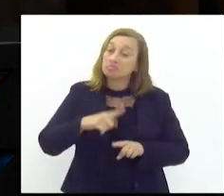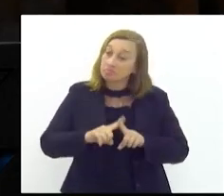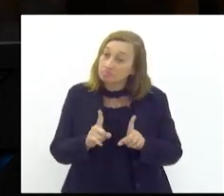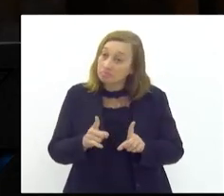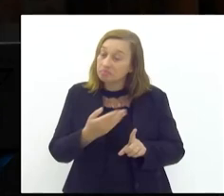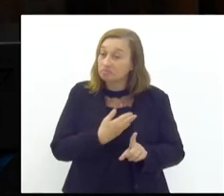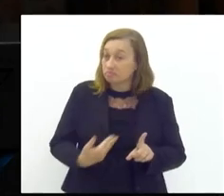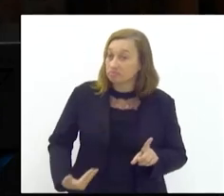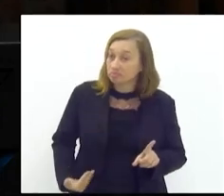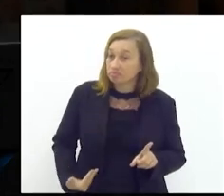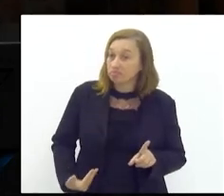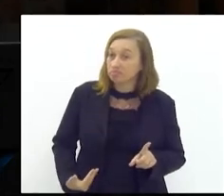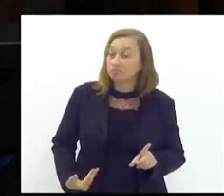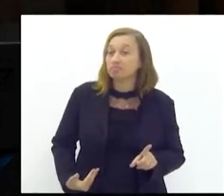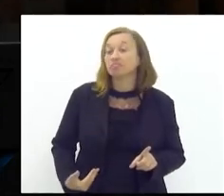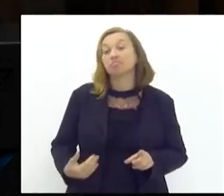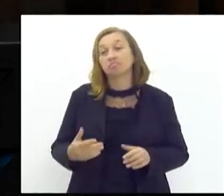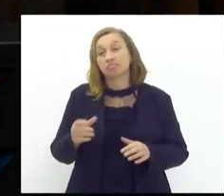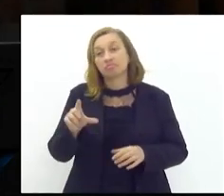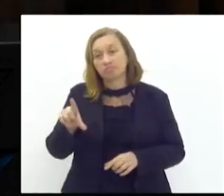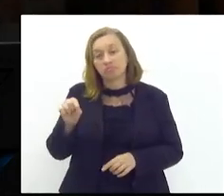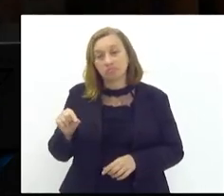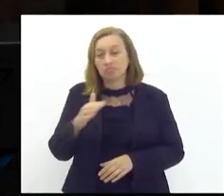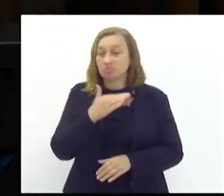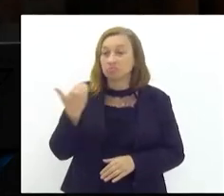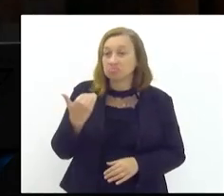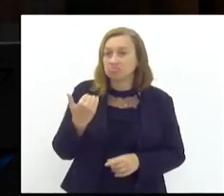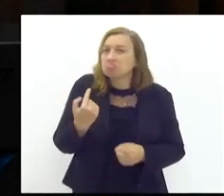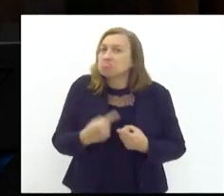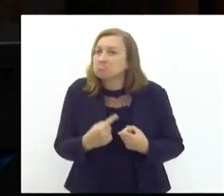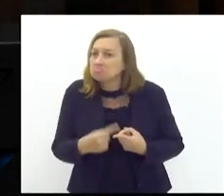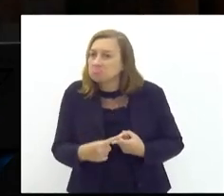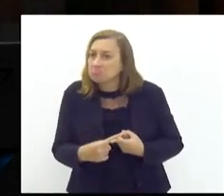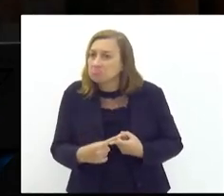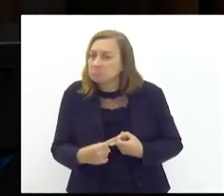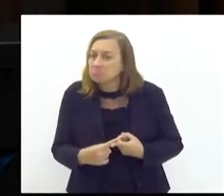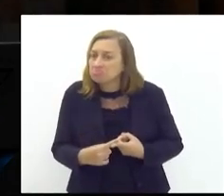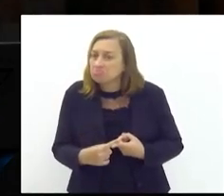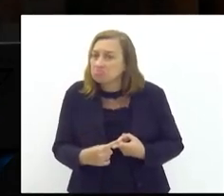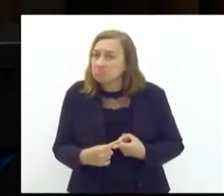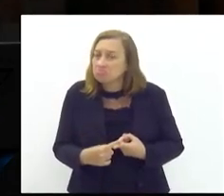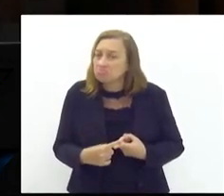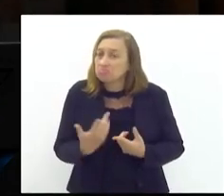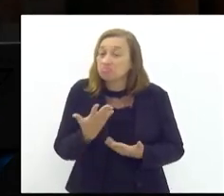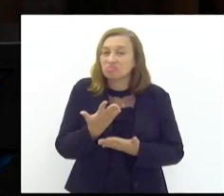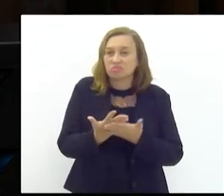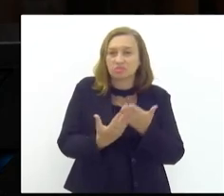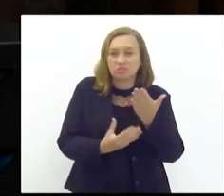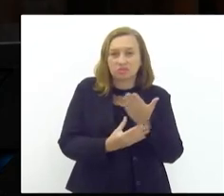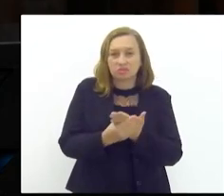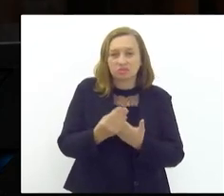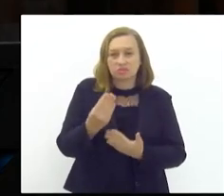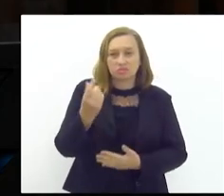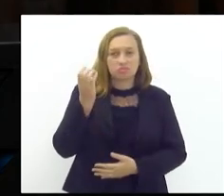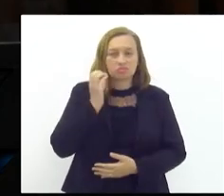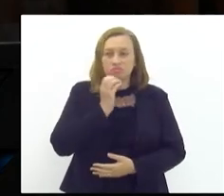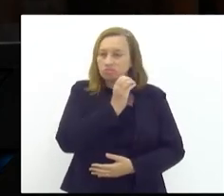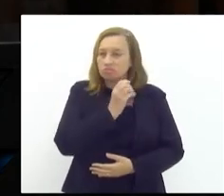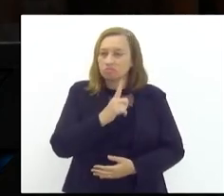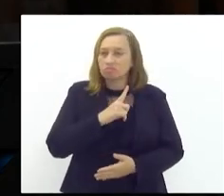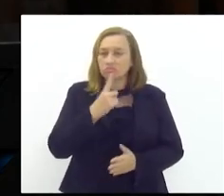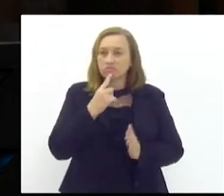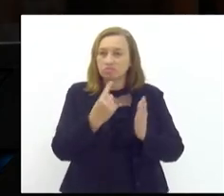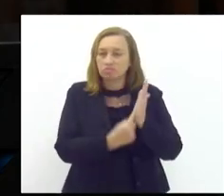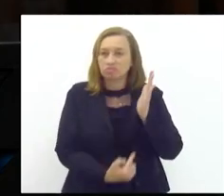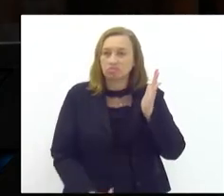Claudio Castro aposta na política da morte porque a mão as mãos do Cláudio Castro tem